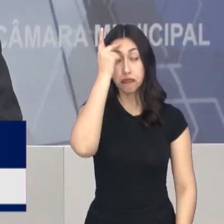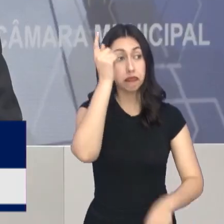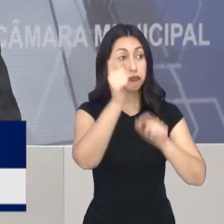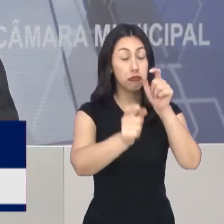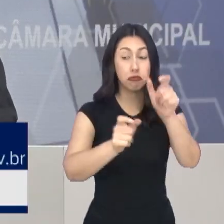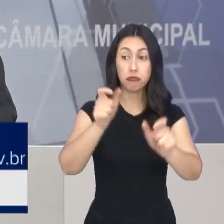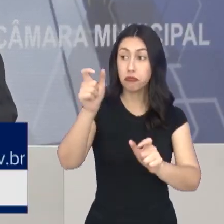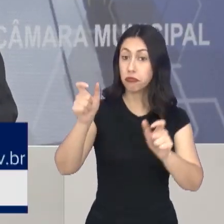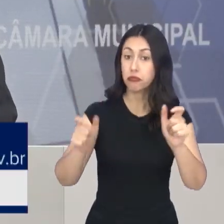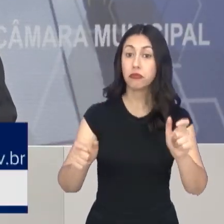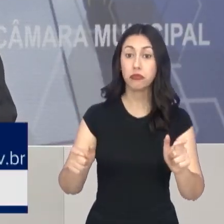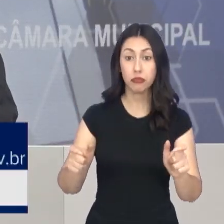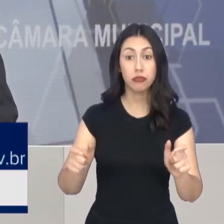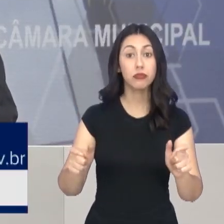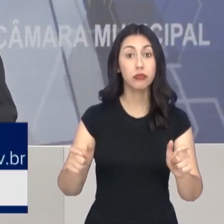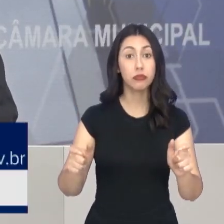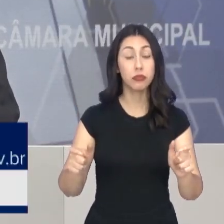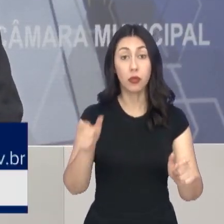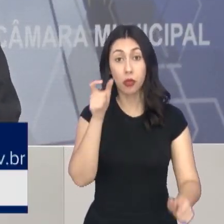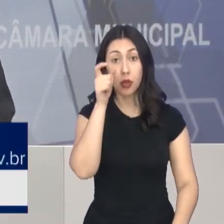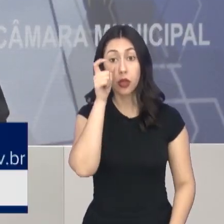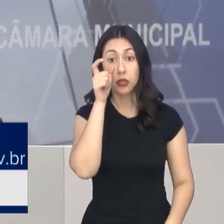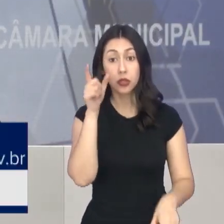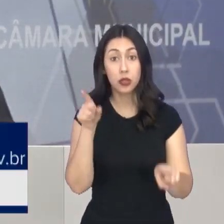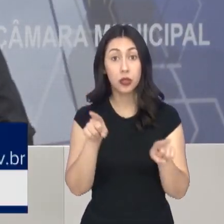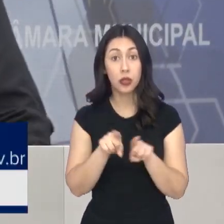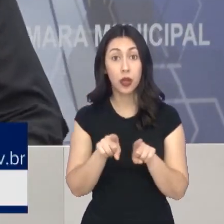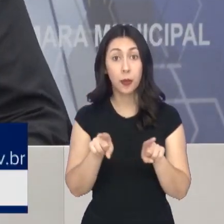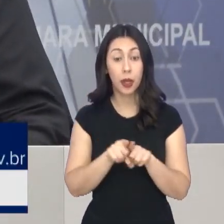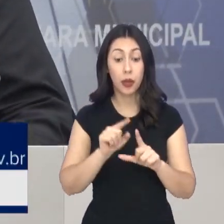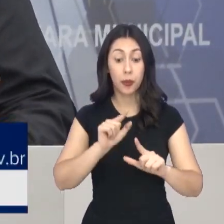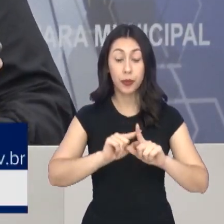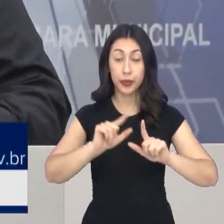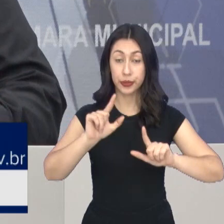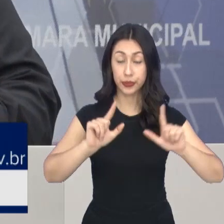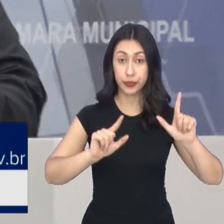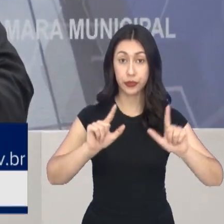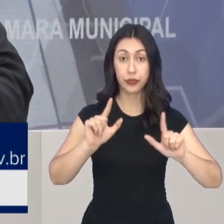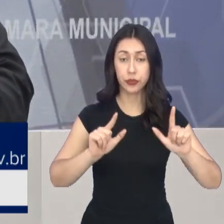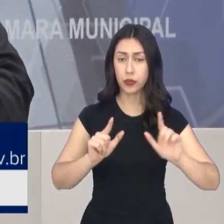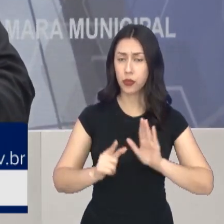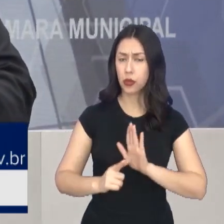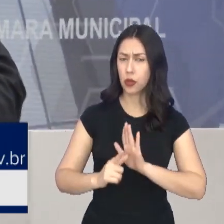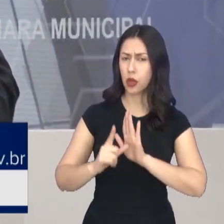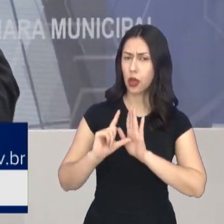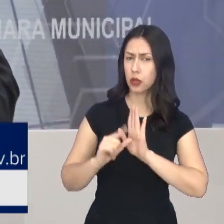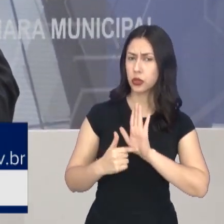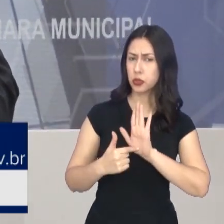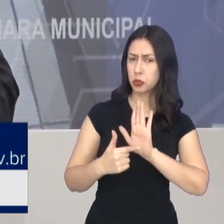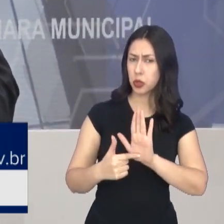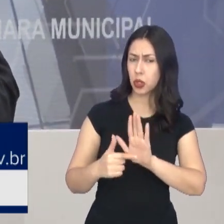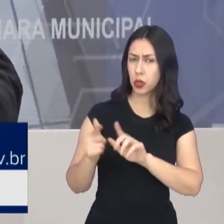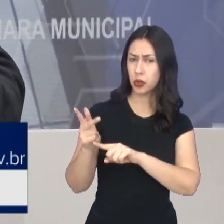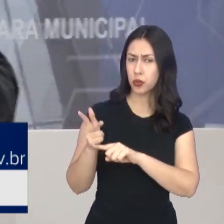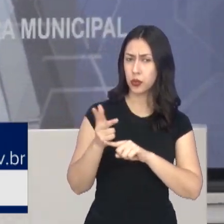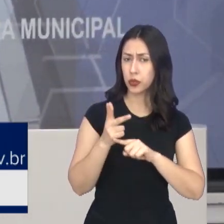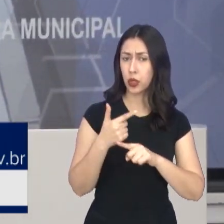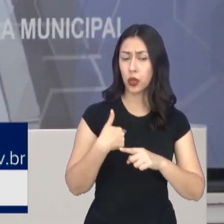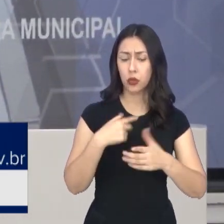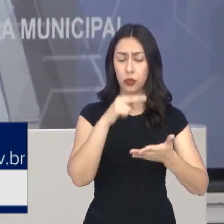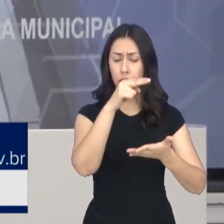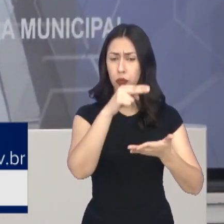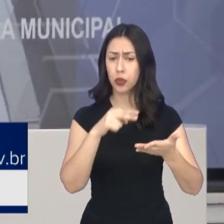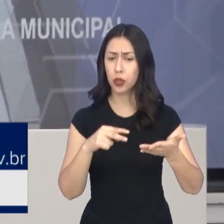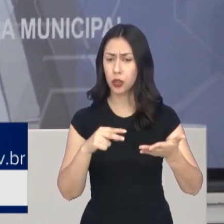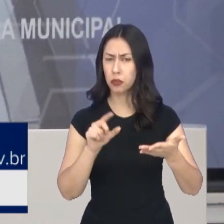presente, os que nos assistem também pela TV Câmara. Antes de eu colocar meu vídeo, eu vou ler aqui uma matéria,